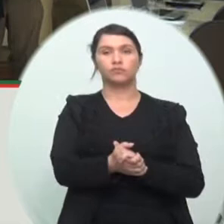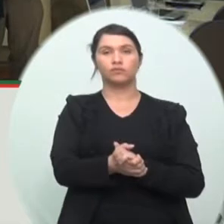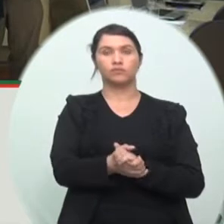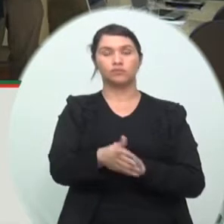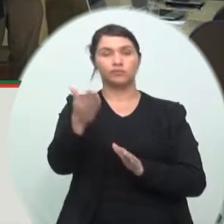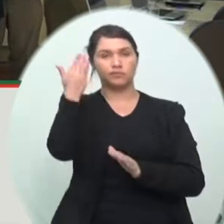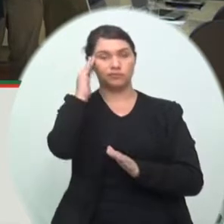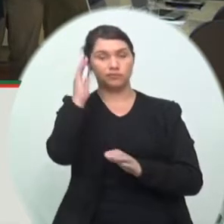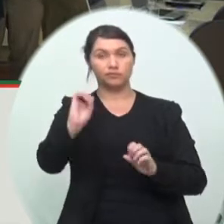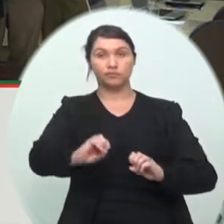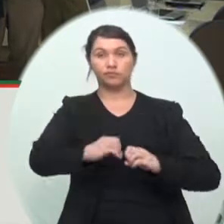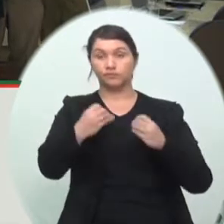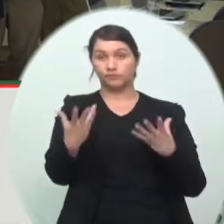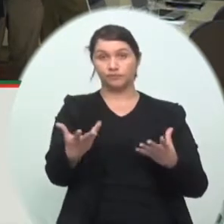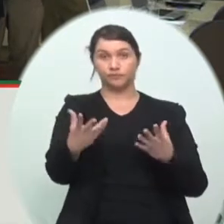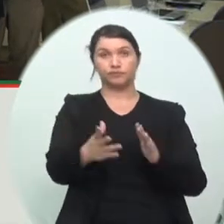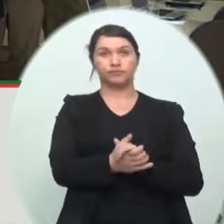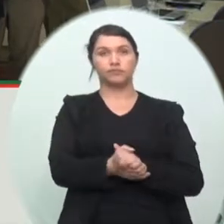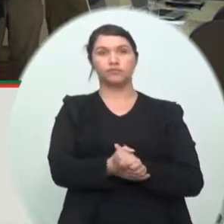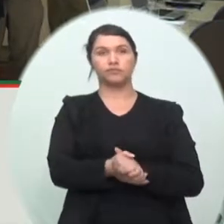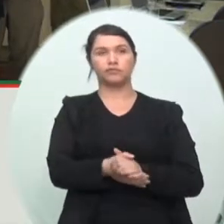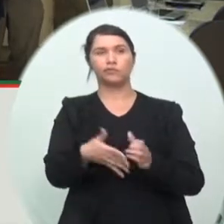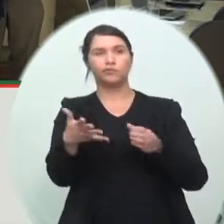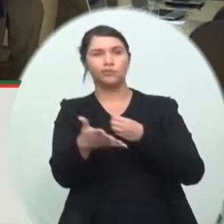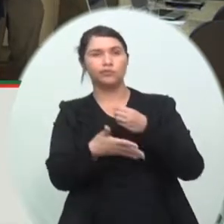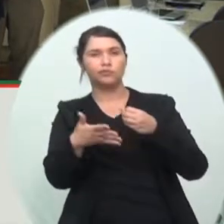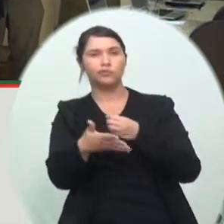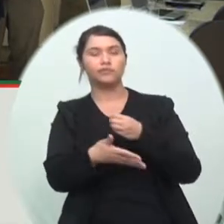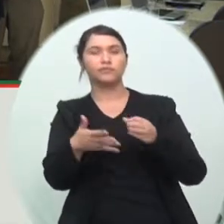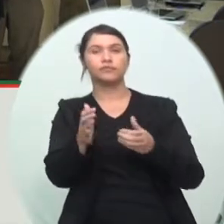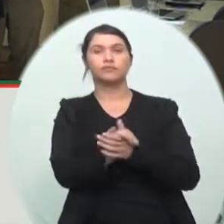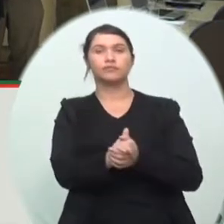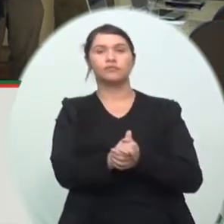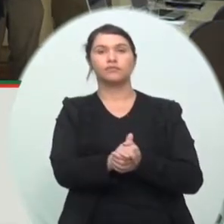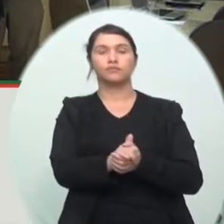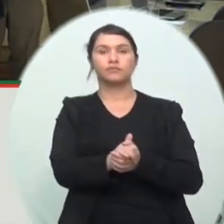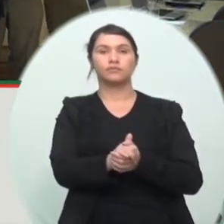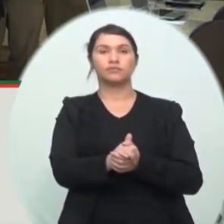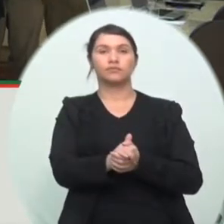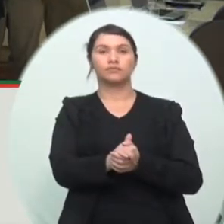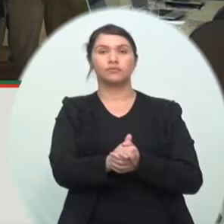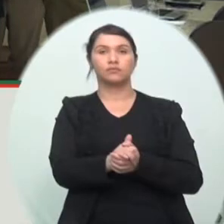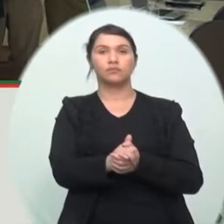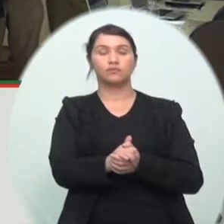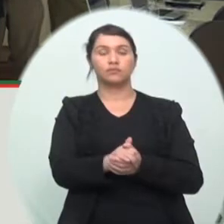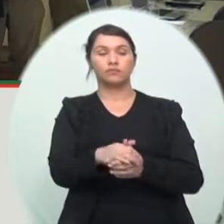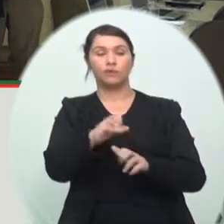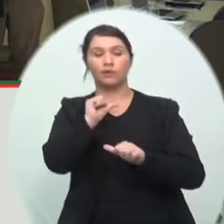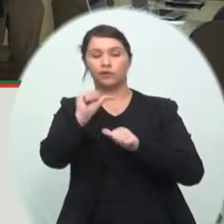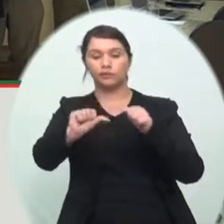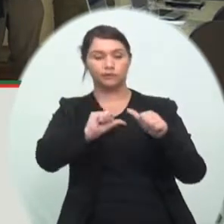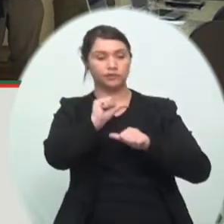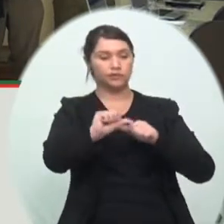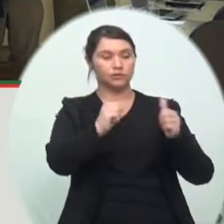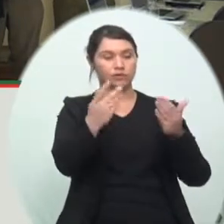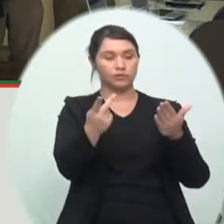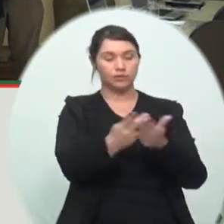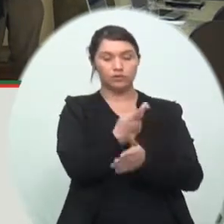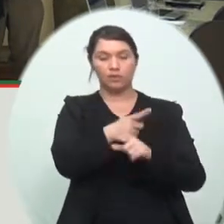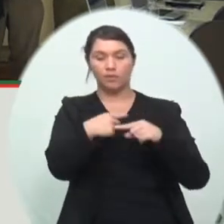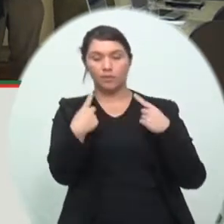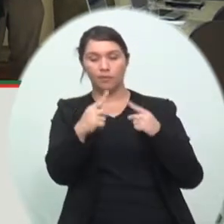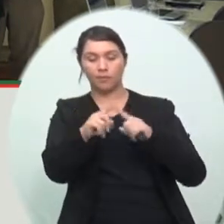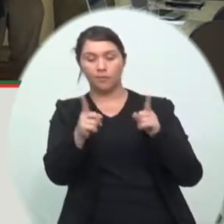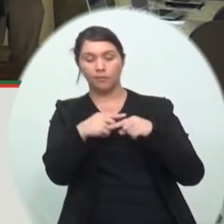mais que foi fundamental, a rápida adaptação às mudanças que foram impulsionadas pelo